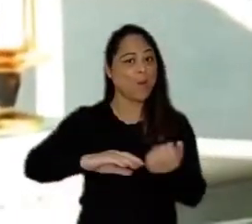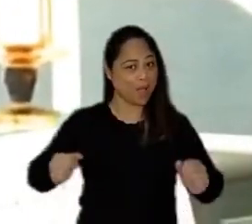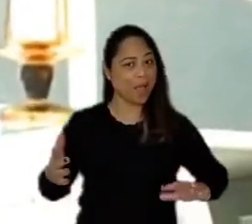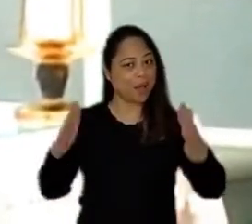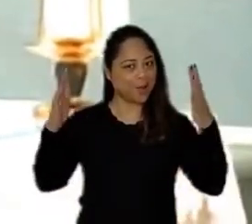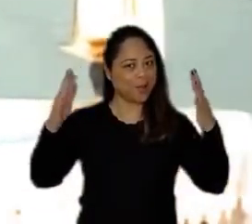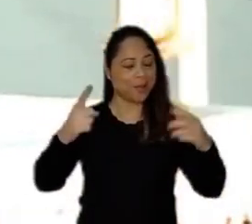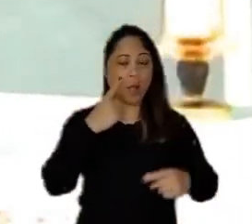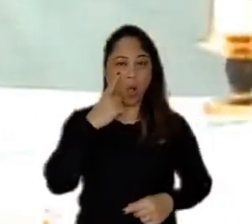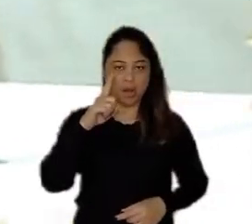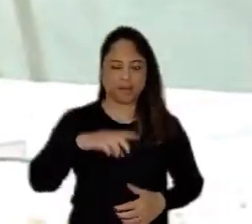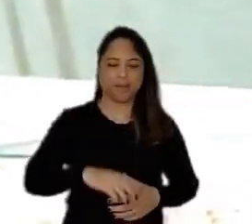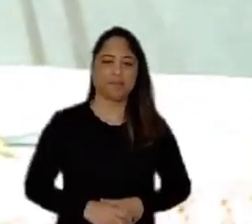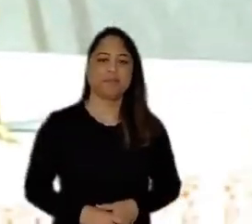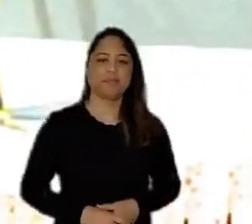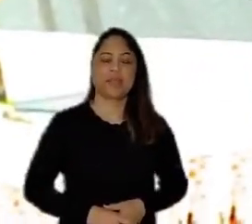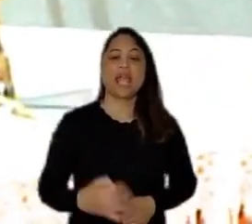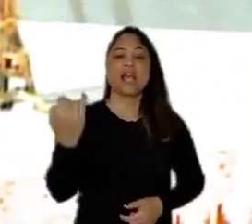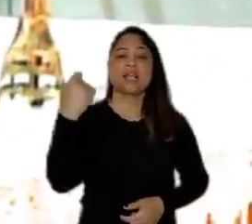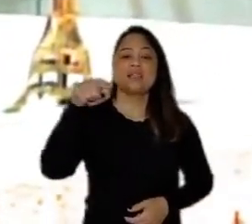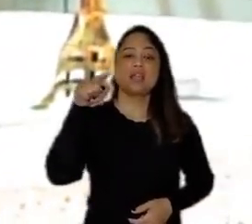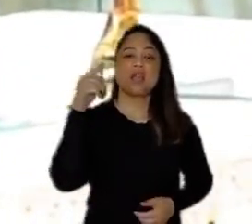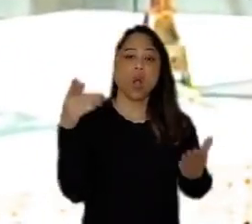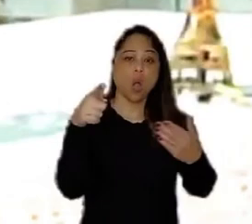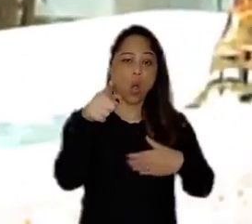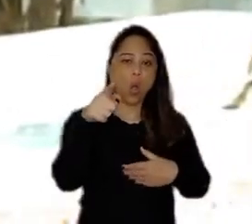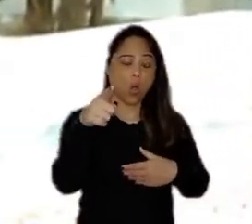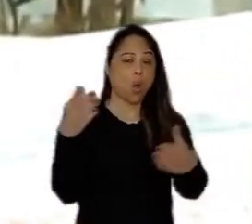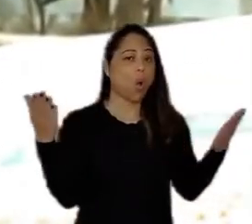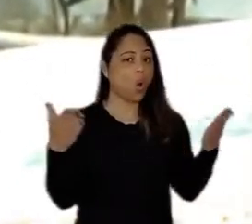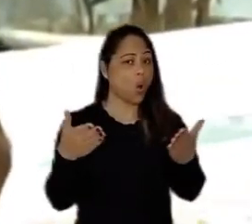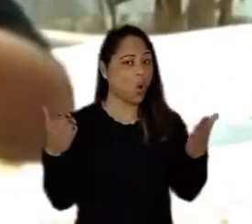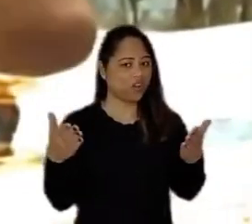hoje não gerar expectativa,